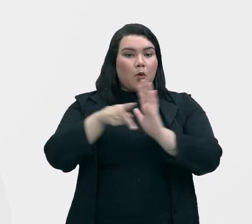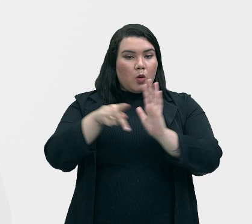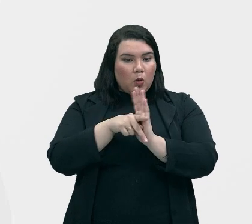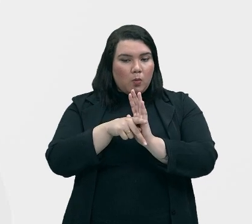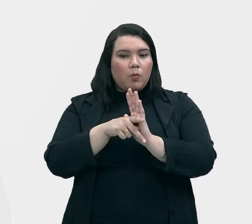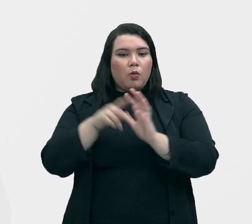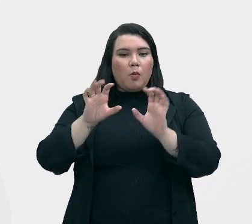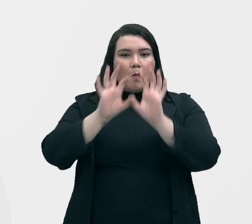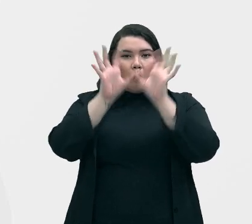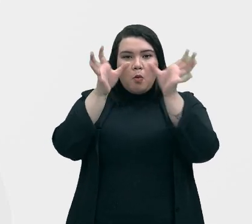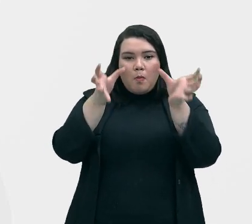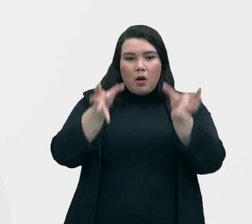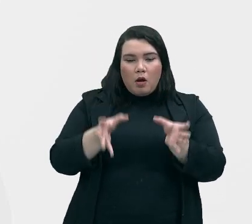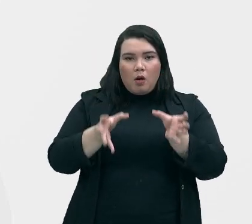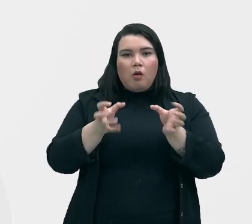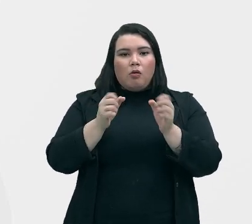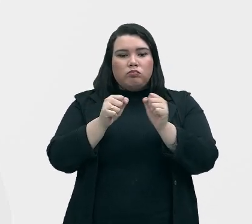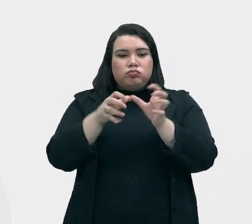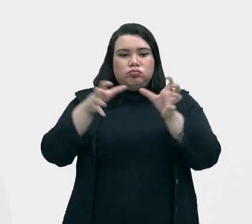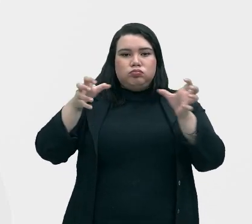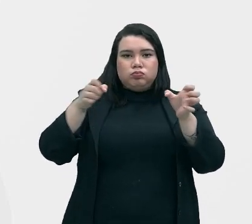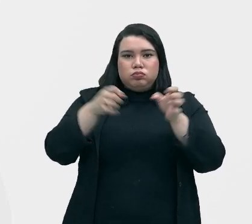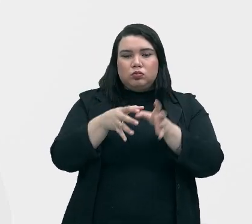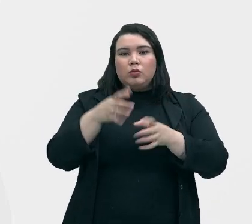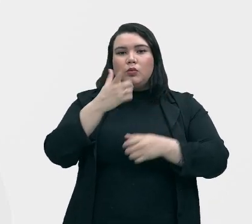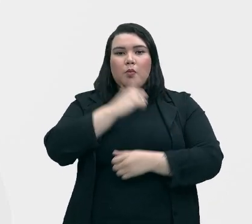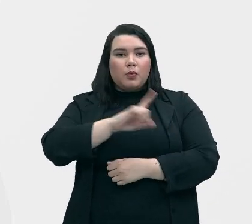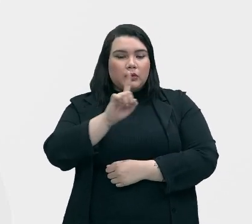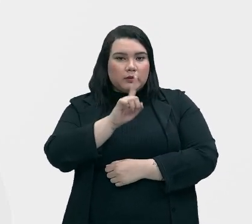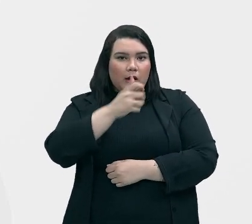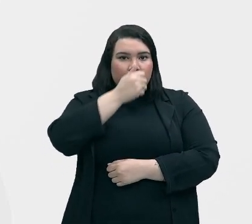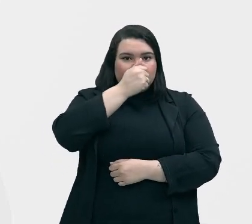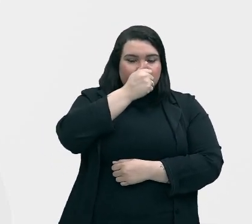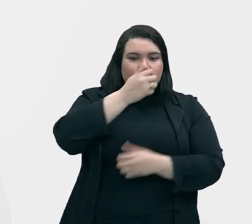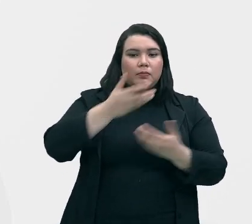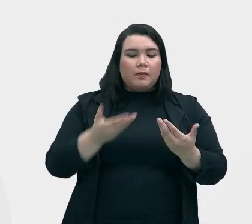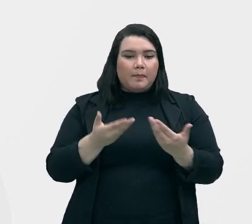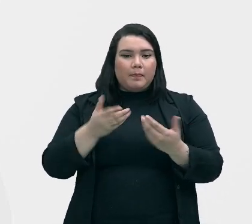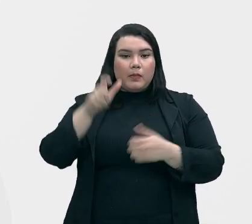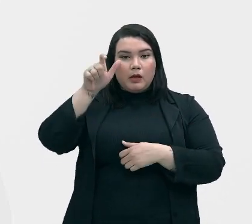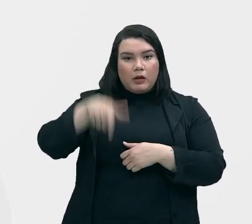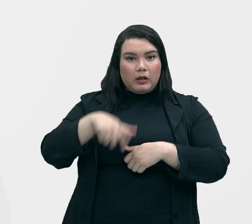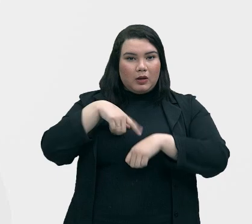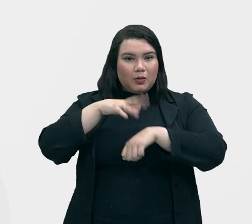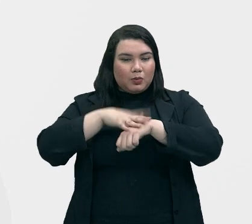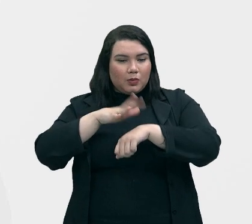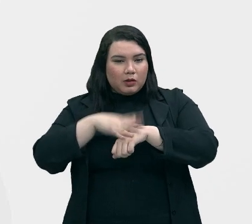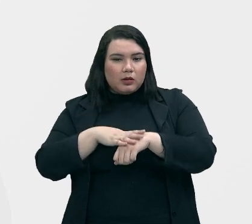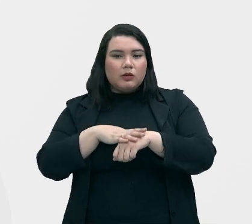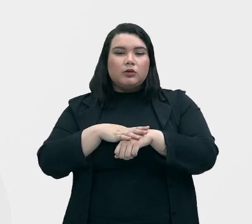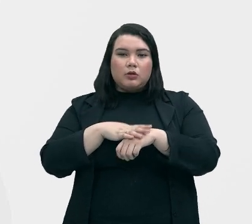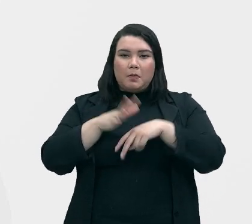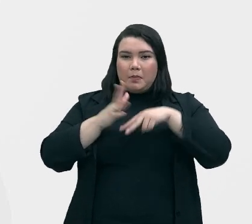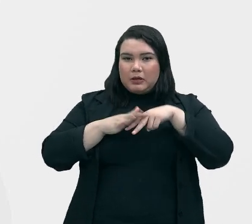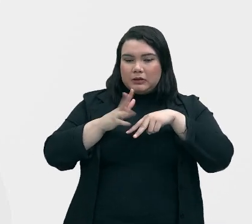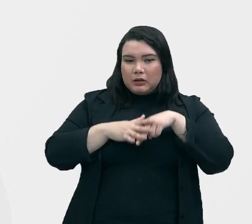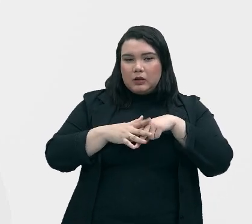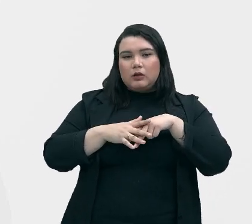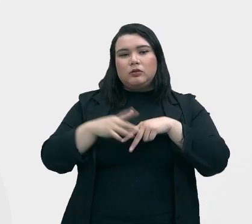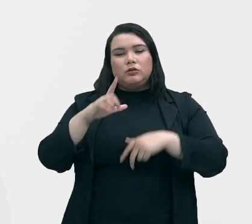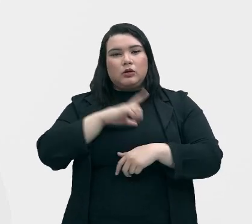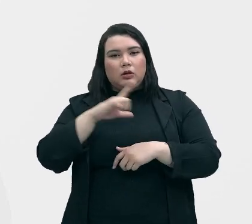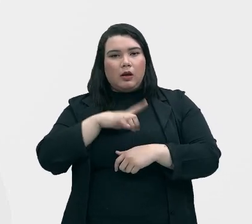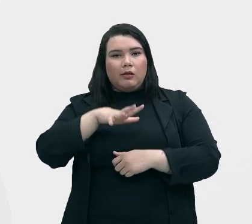qual prejudica a ventilação dos pulmões, né? Então, o paciente com essa doença tem acúmulo de secreção nas